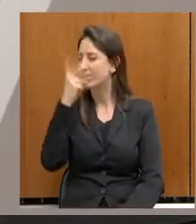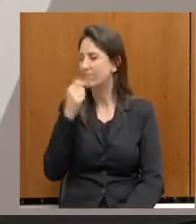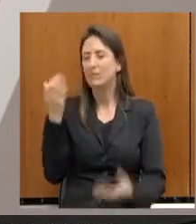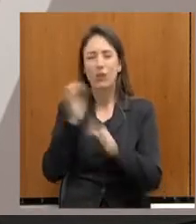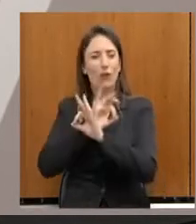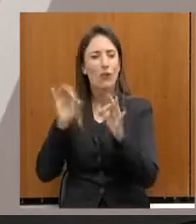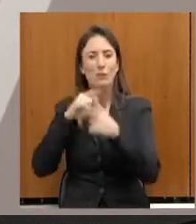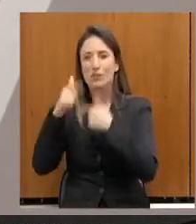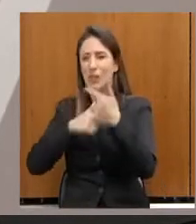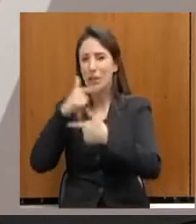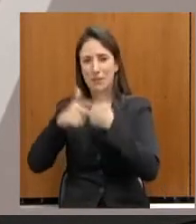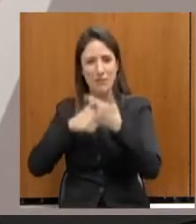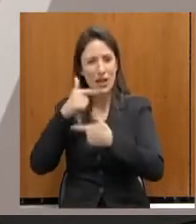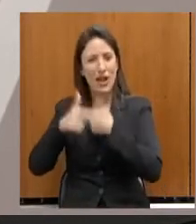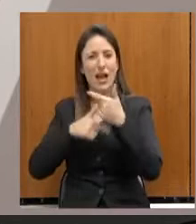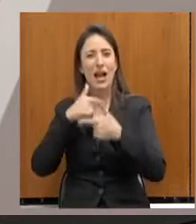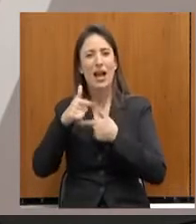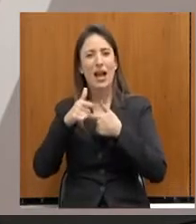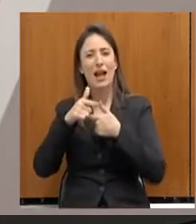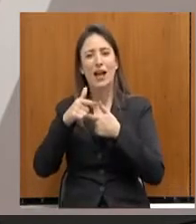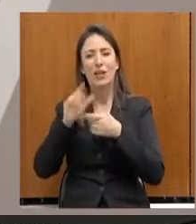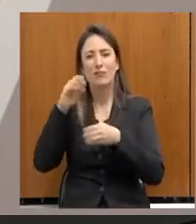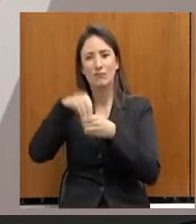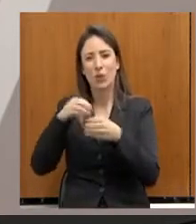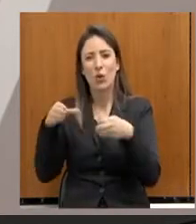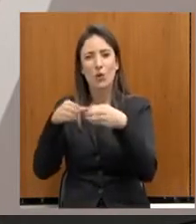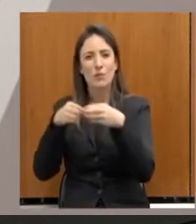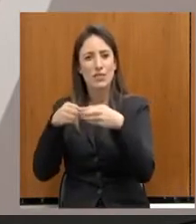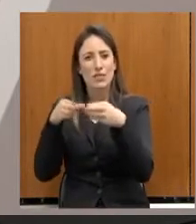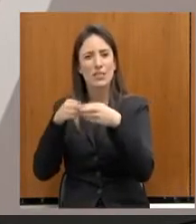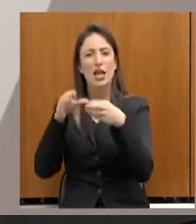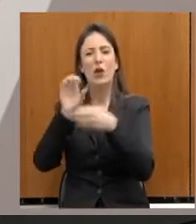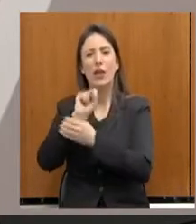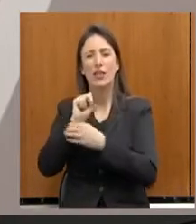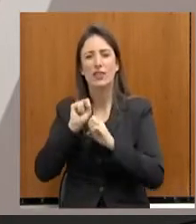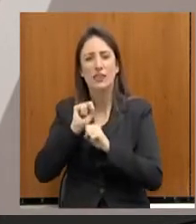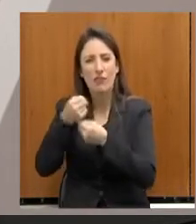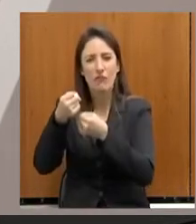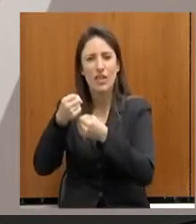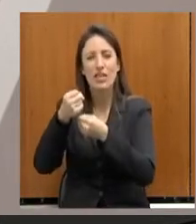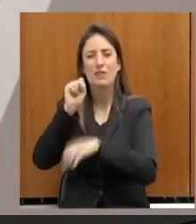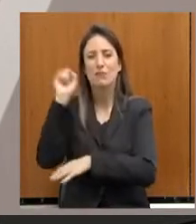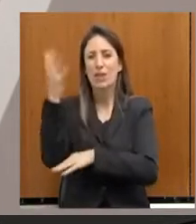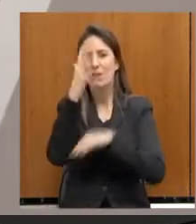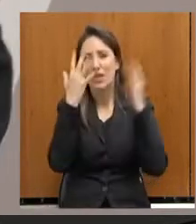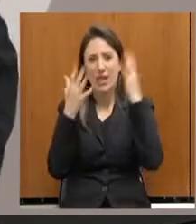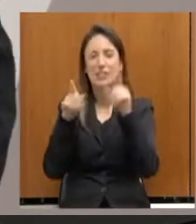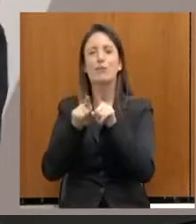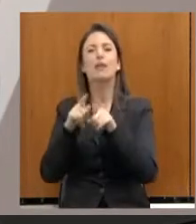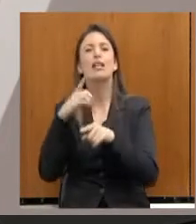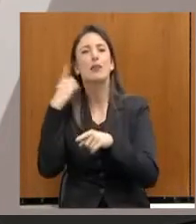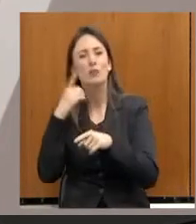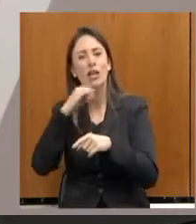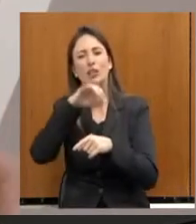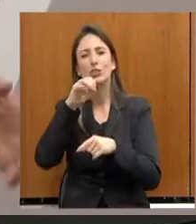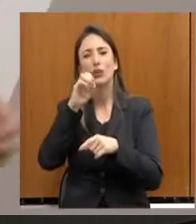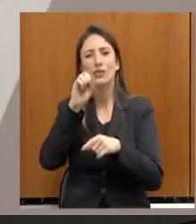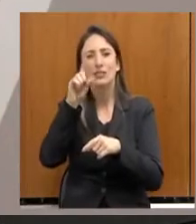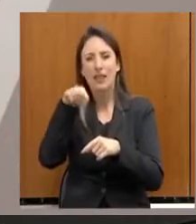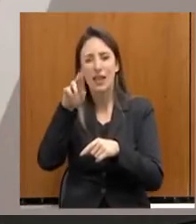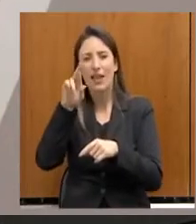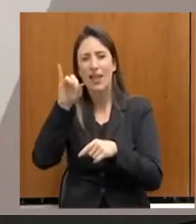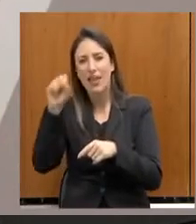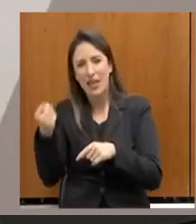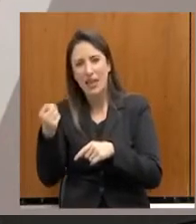à frente a esta comissão e suas posturas serão na defesa do meio ambiente Deputado José Reis Deputado Raul na